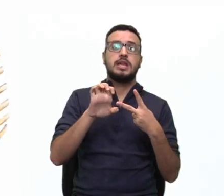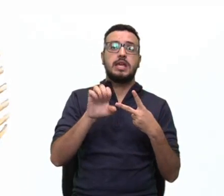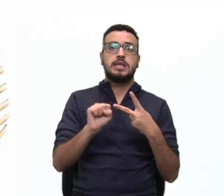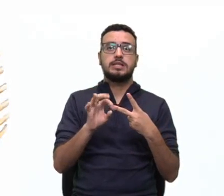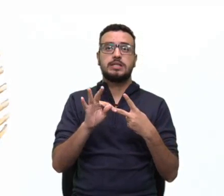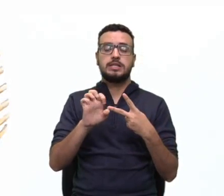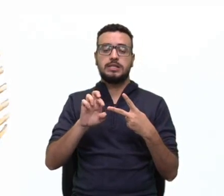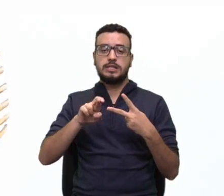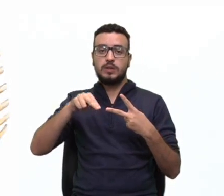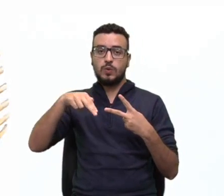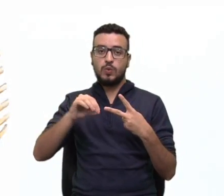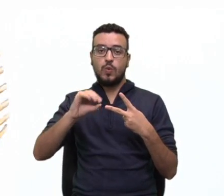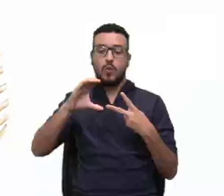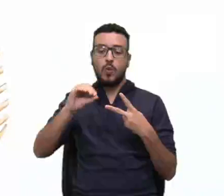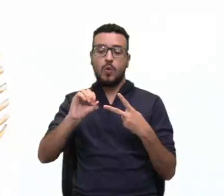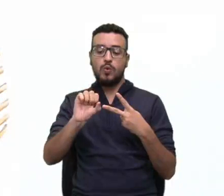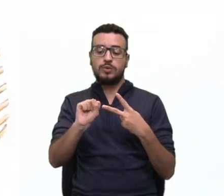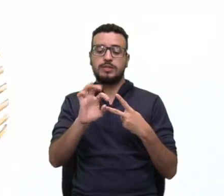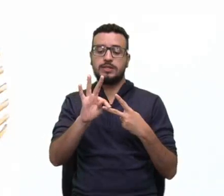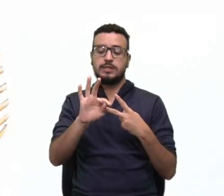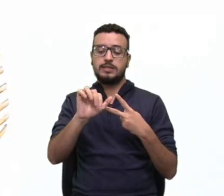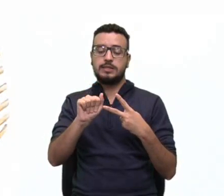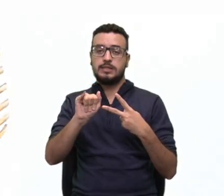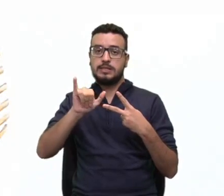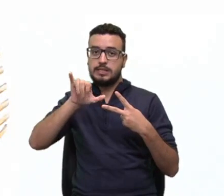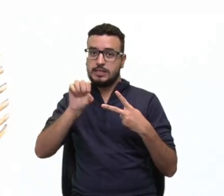tá? Então, vamos lá.